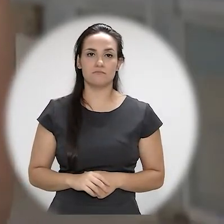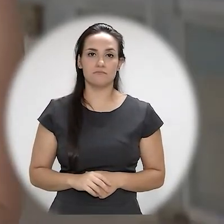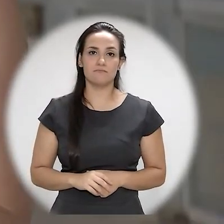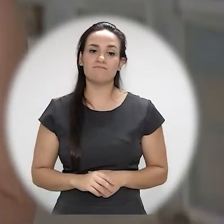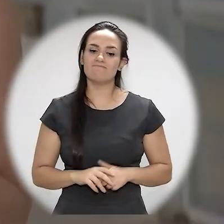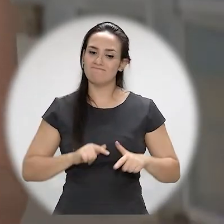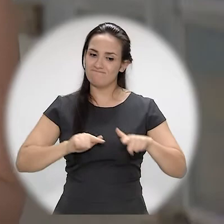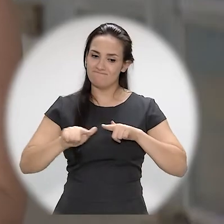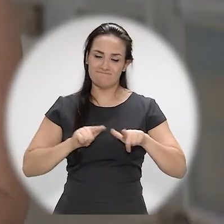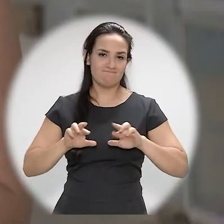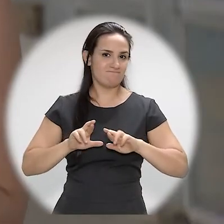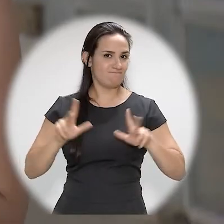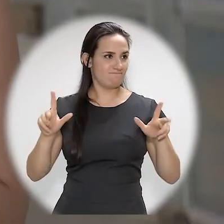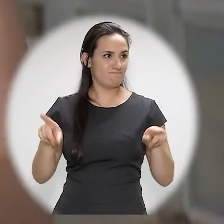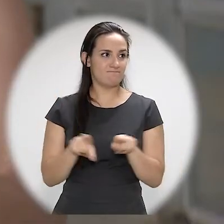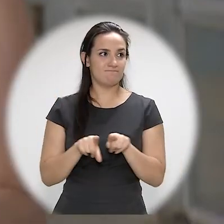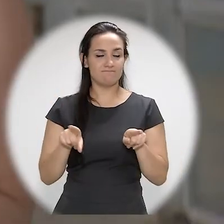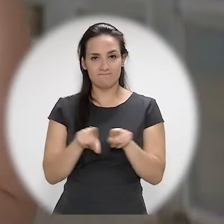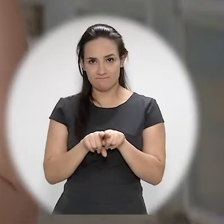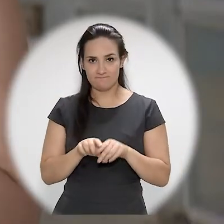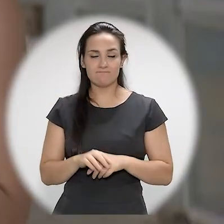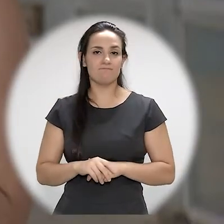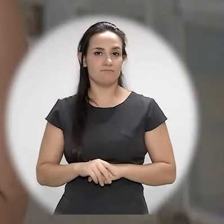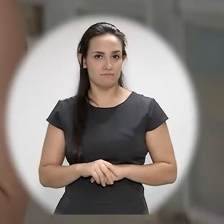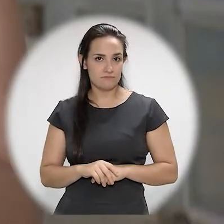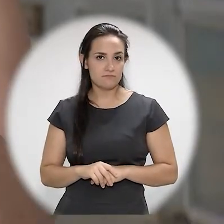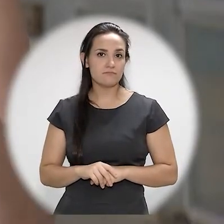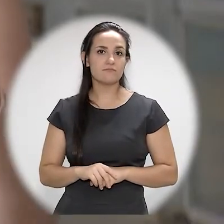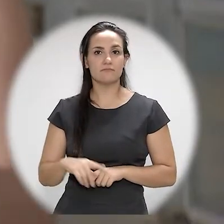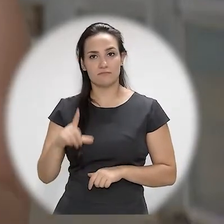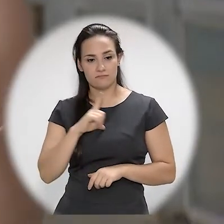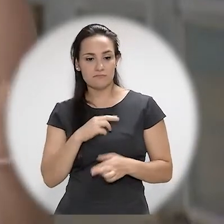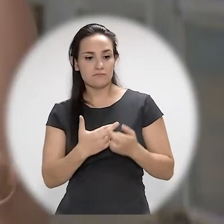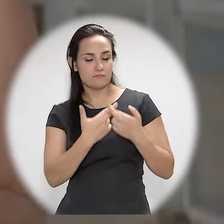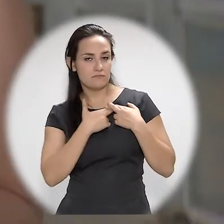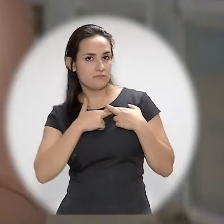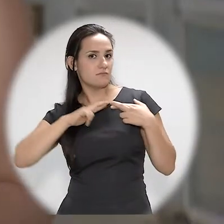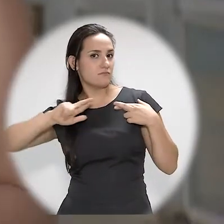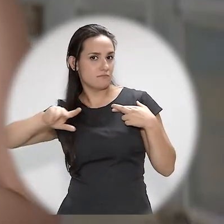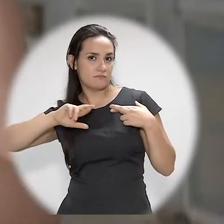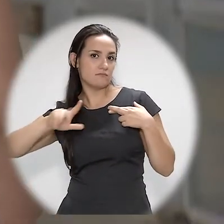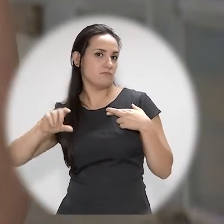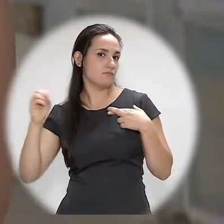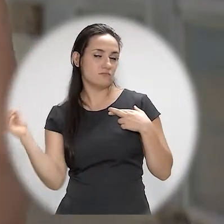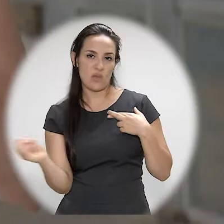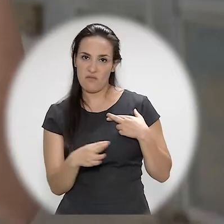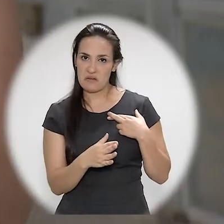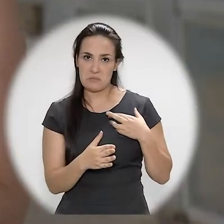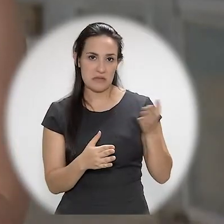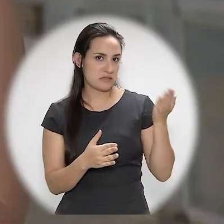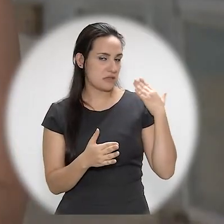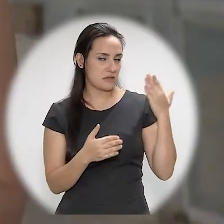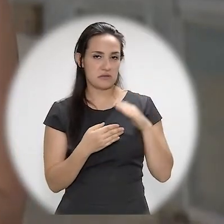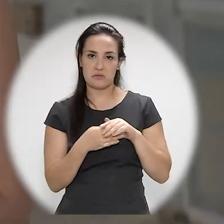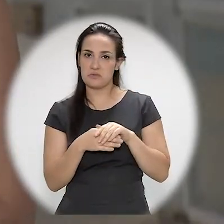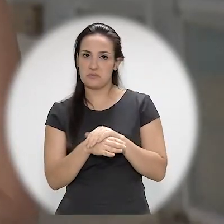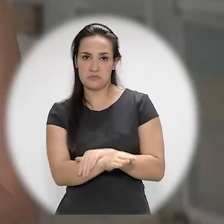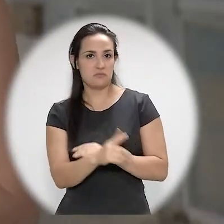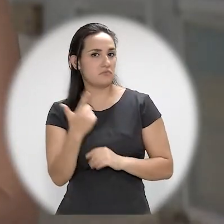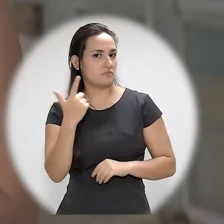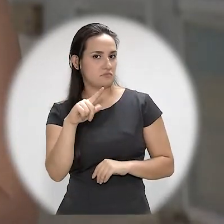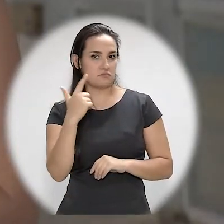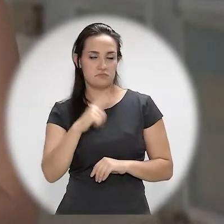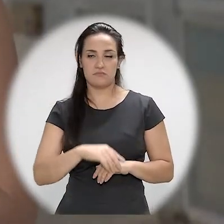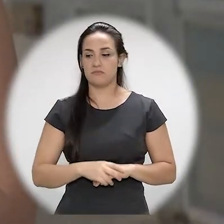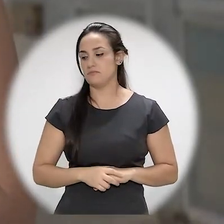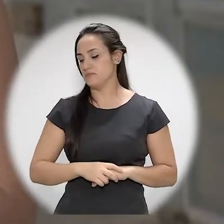a forma do trabalho também estava sendo diferenciada, porque os profissionais estavam tendo novas funções, que se dedicar a outras coisas que antes